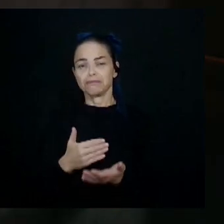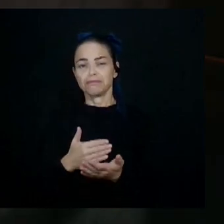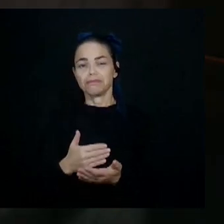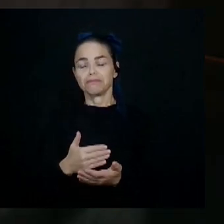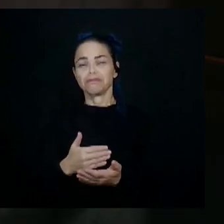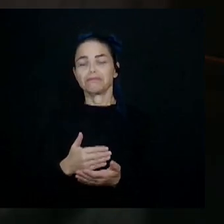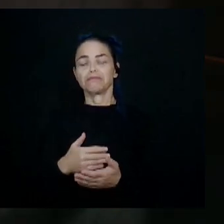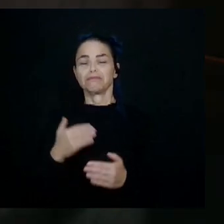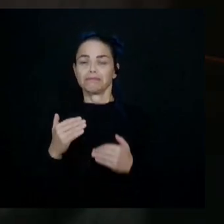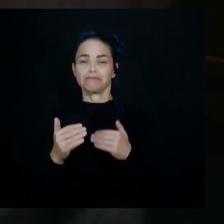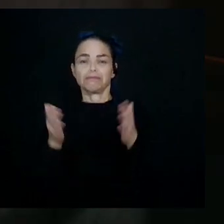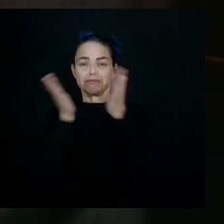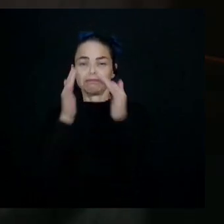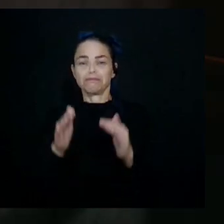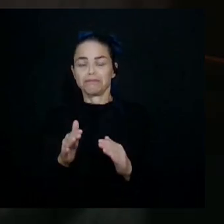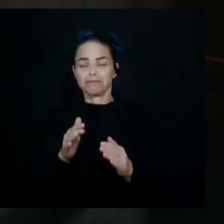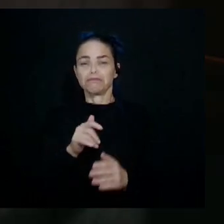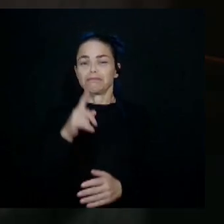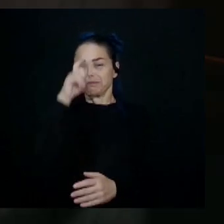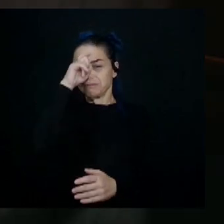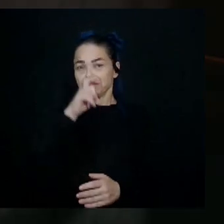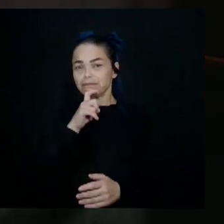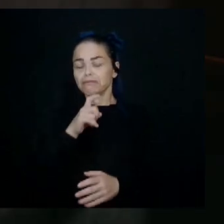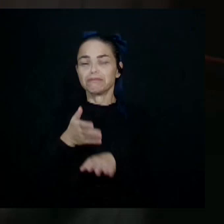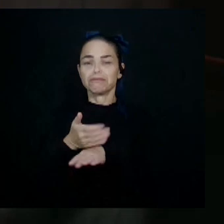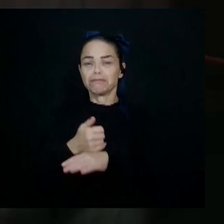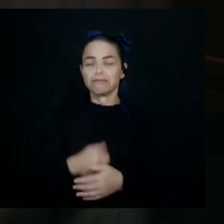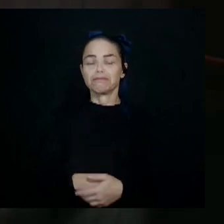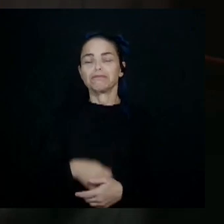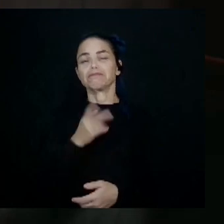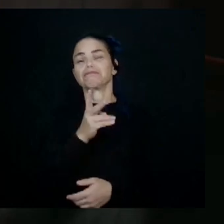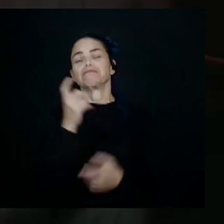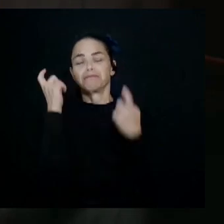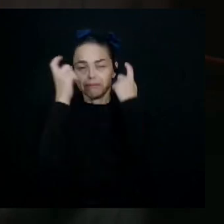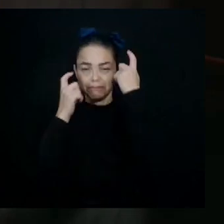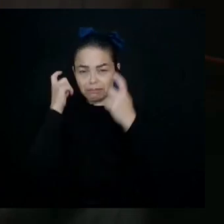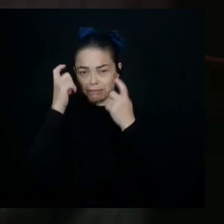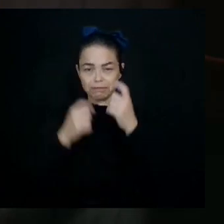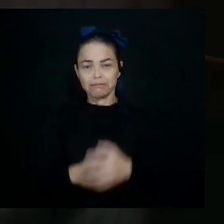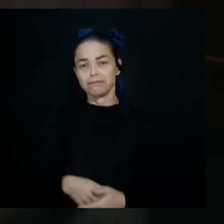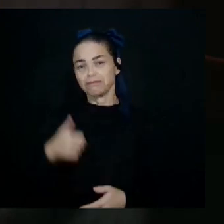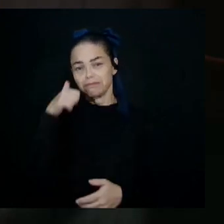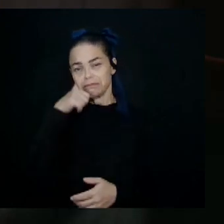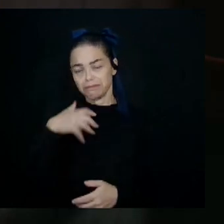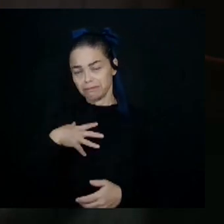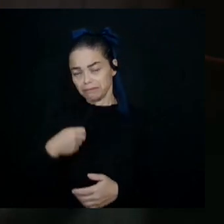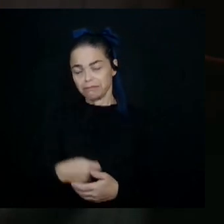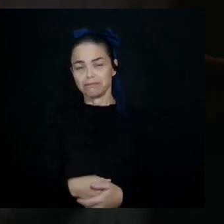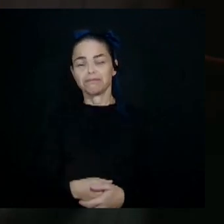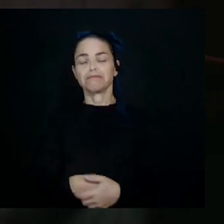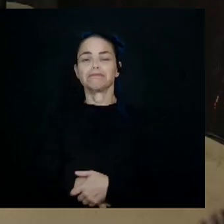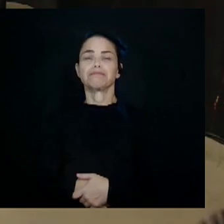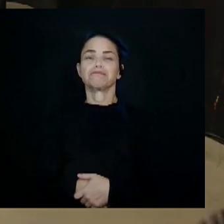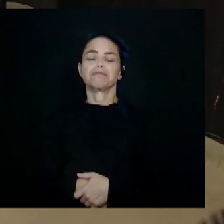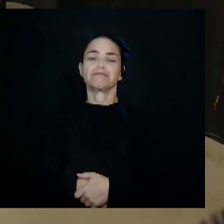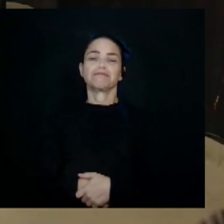desenvolver e menstruar muito cedo? Fico sempre preocupado com a minha filha. Vamos Que lá, graça, doutora. Que Tiago. É interessante,